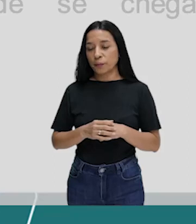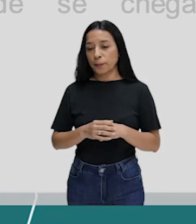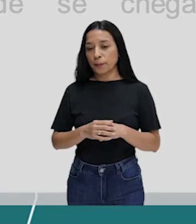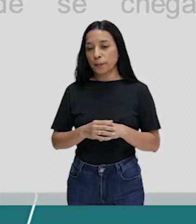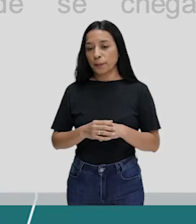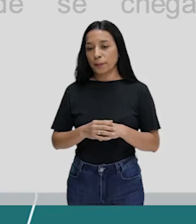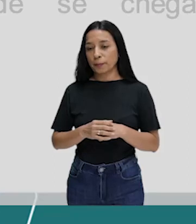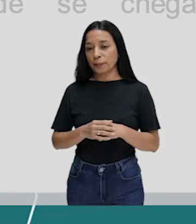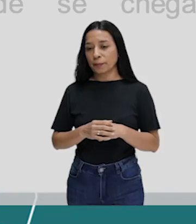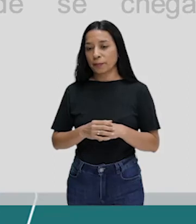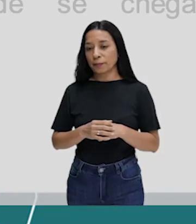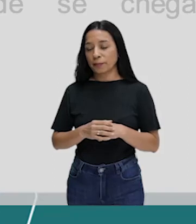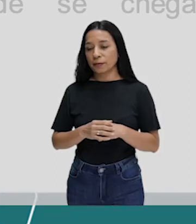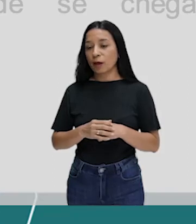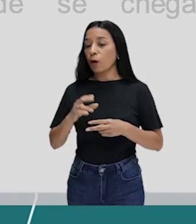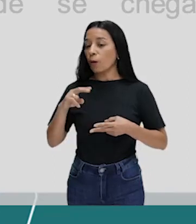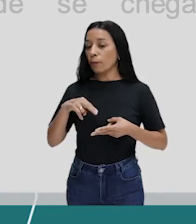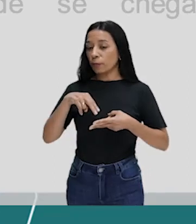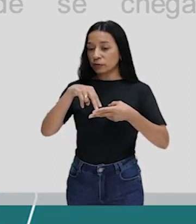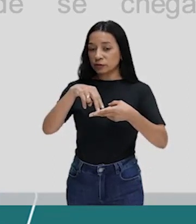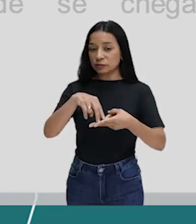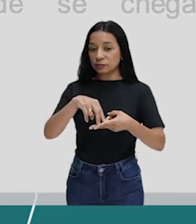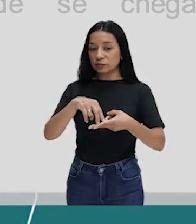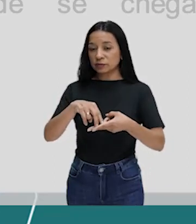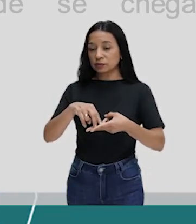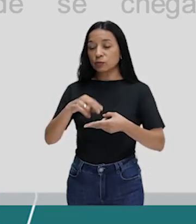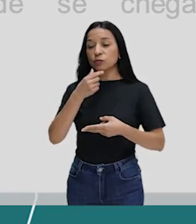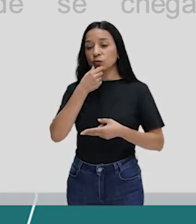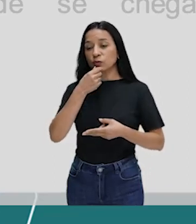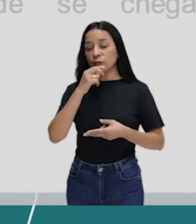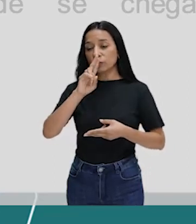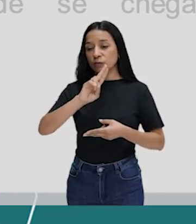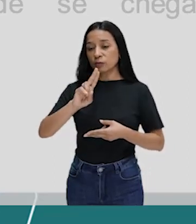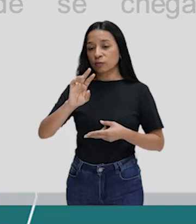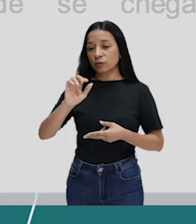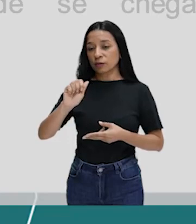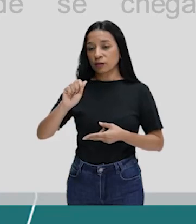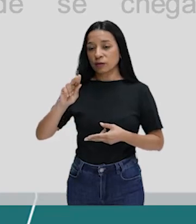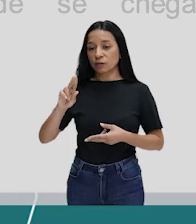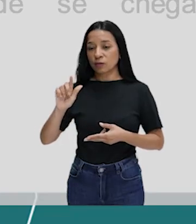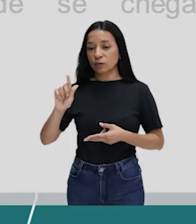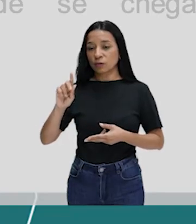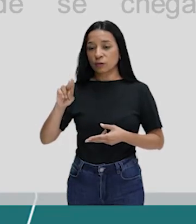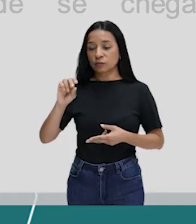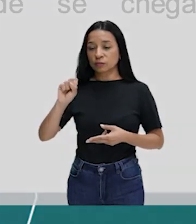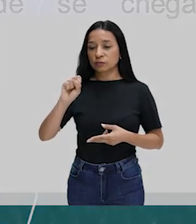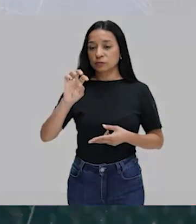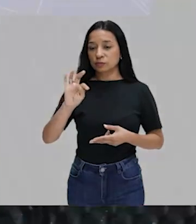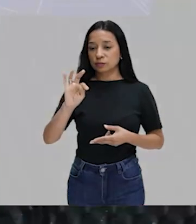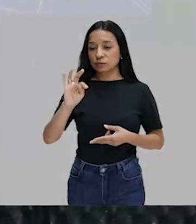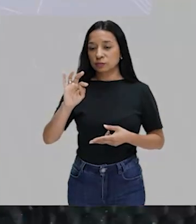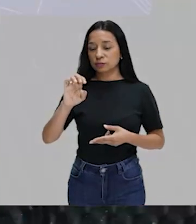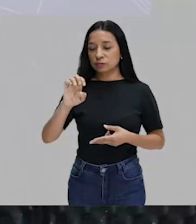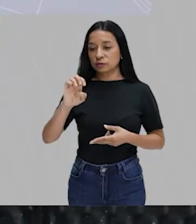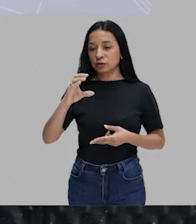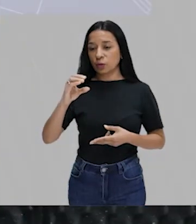do positivismo de Augusto Comte, aquelas teorias que foram